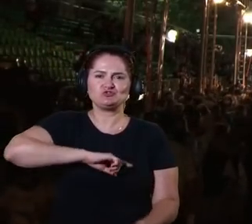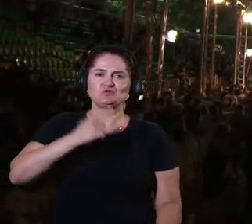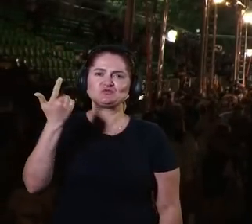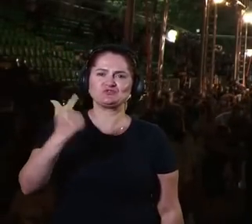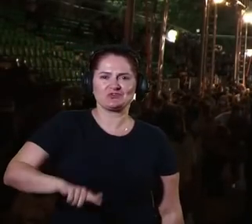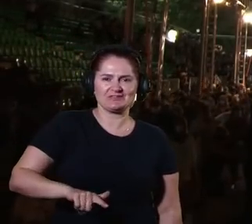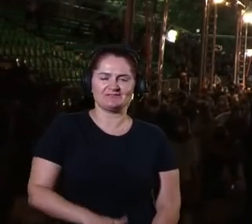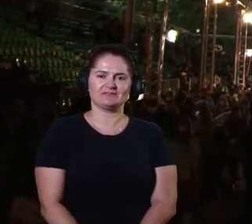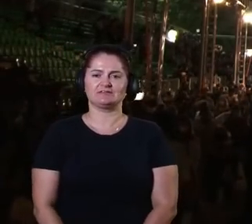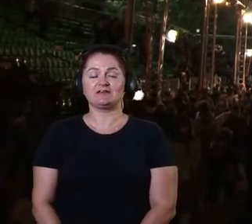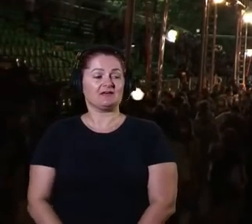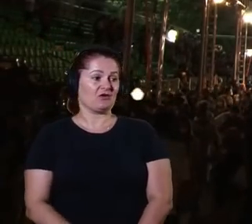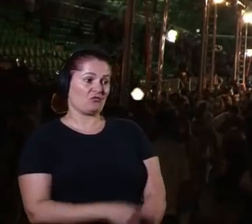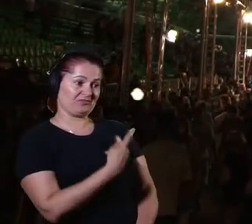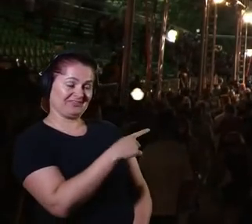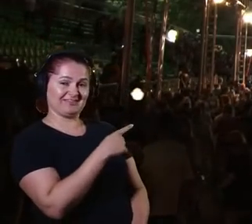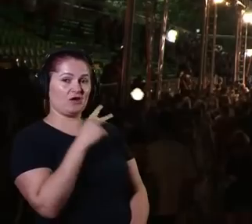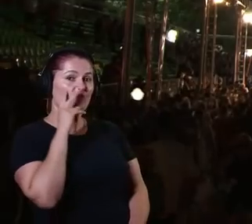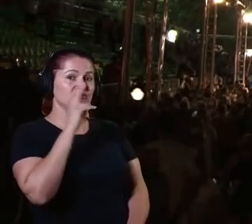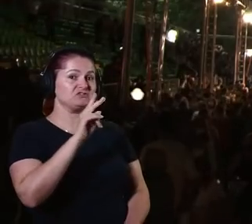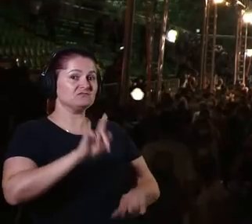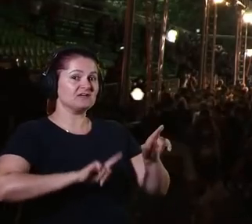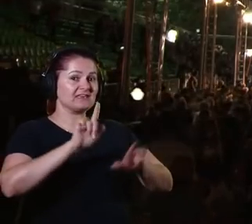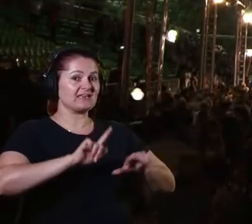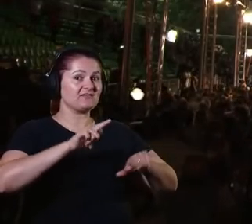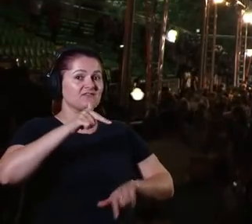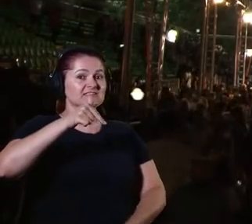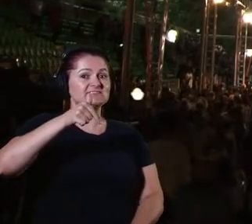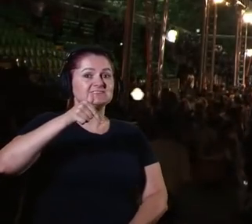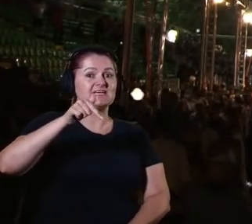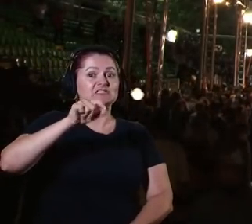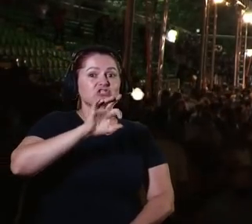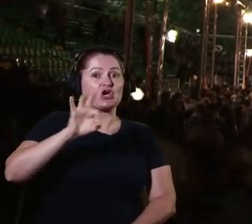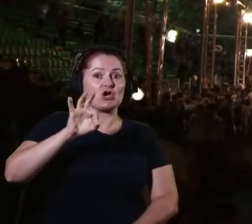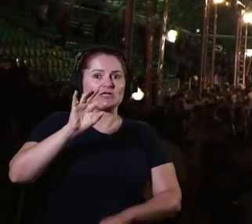falo o teu. Te vi na TV a partir das 7 da noite.